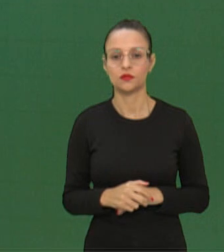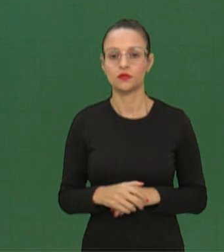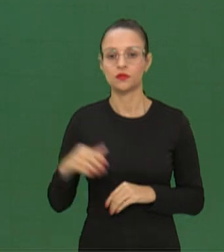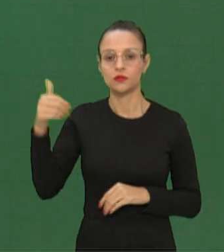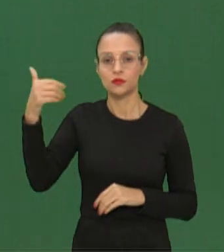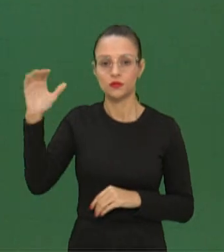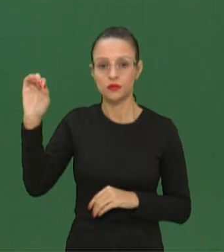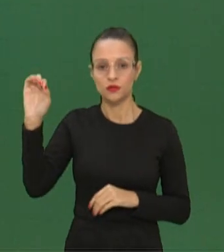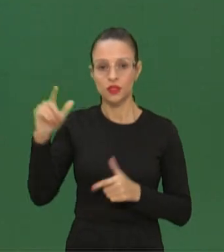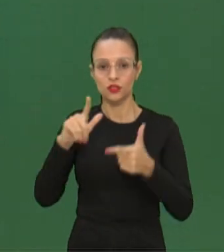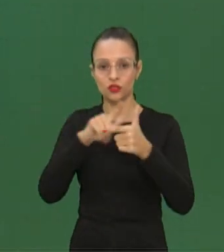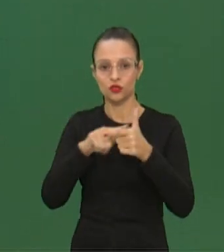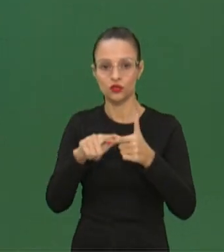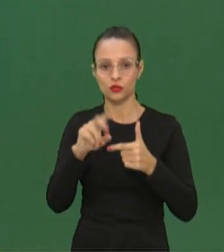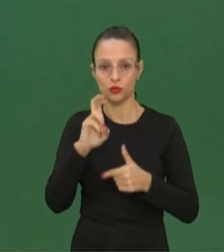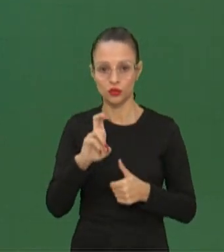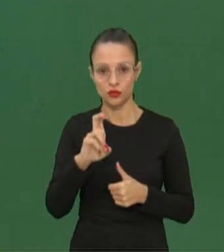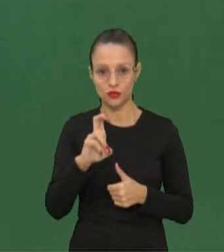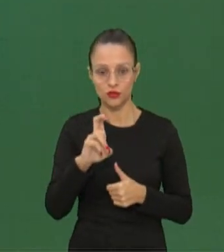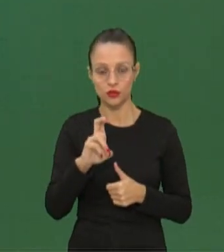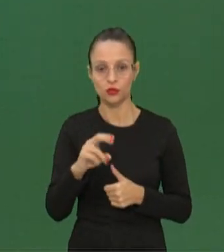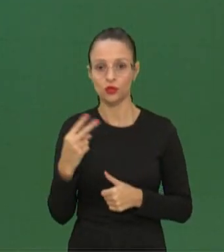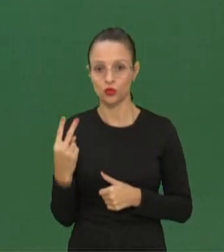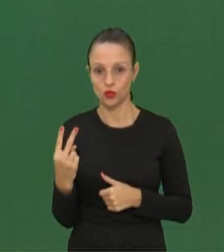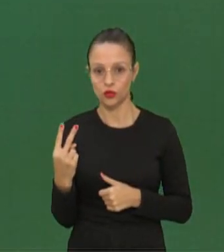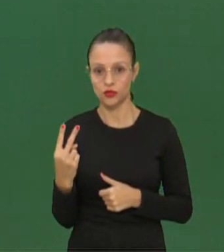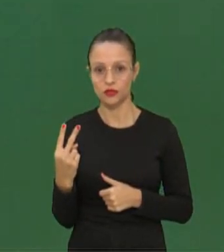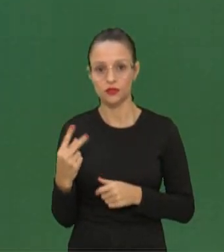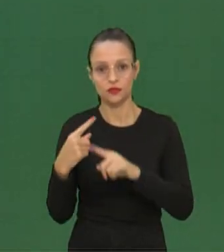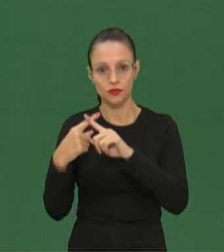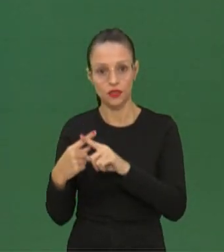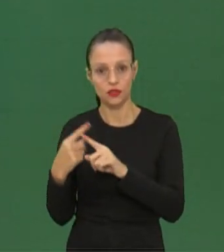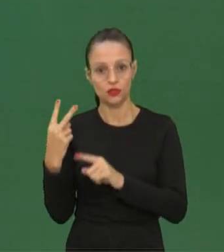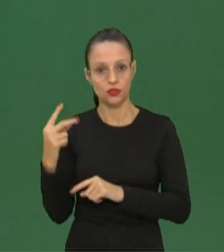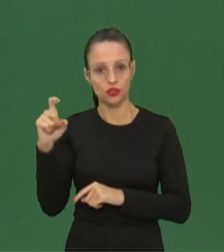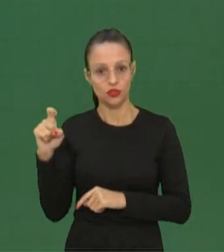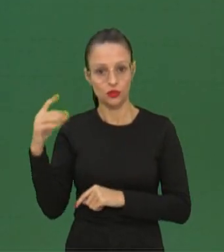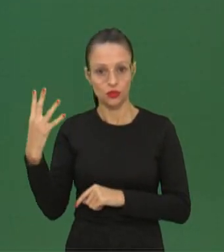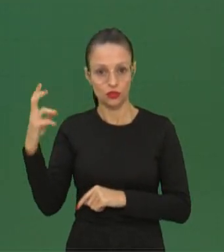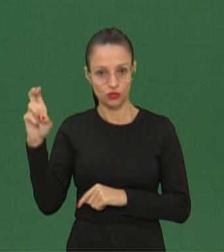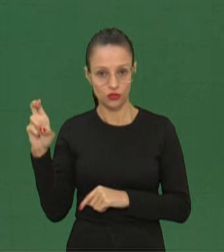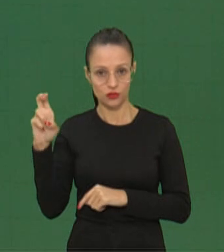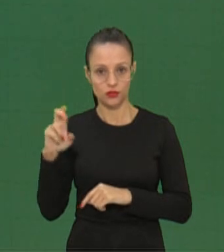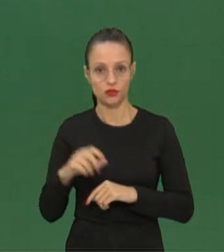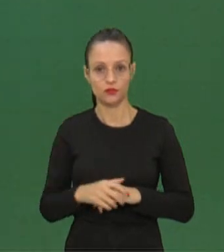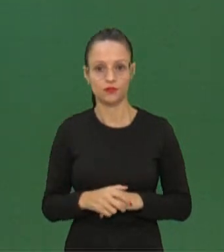10 dividido por 5 é 2. 2 vezes 2x, 4x.